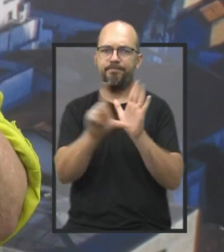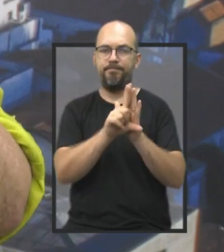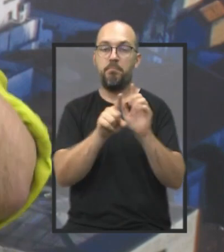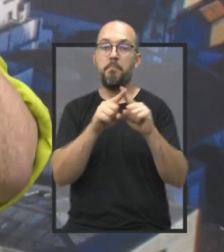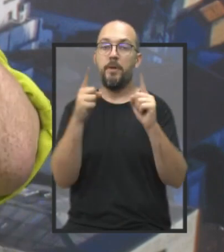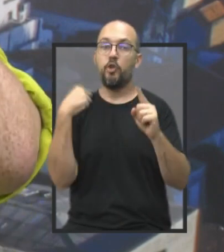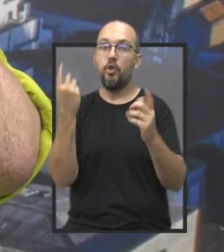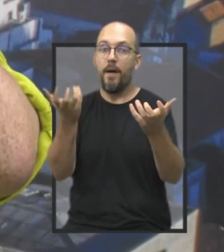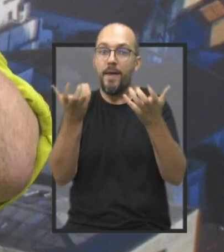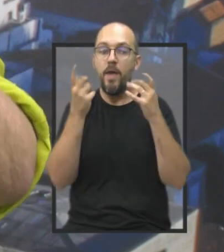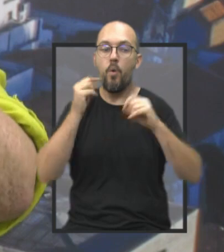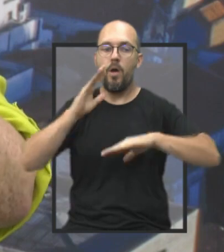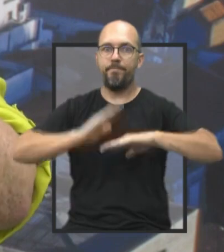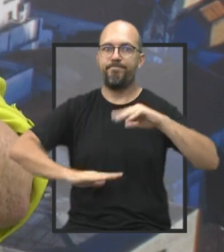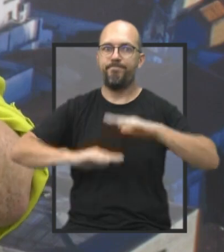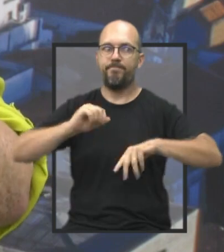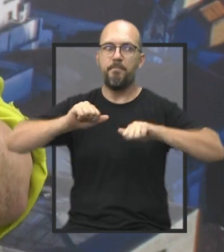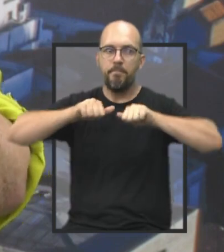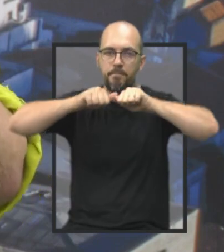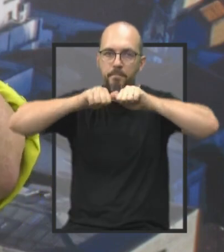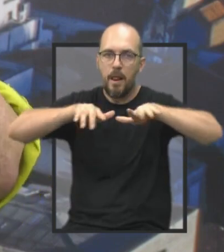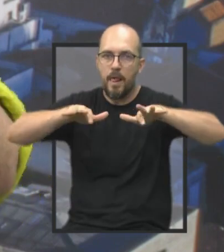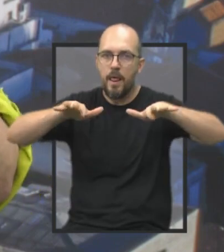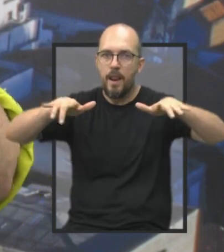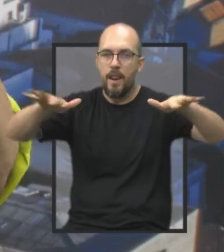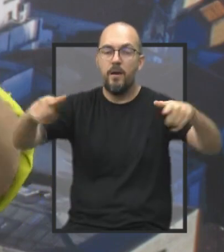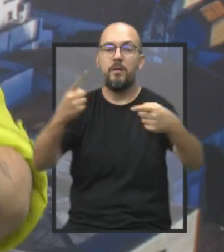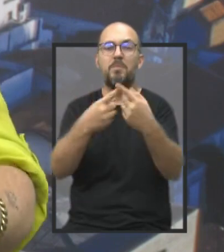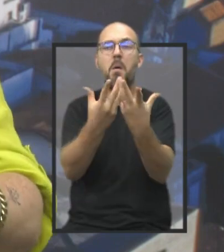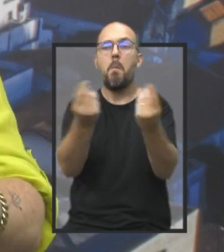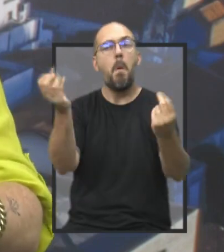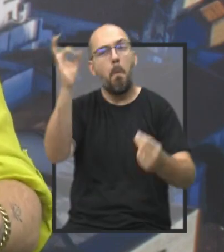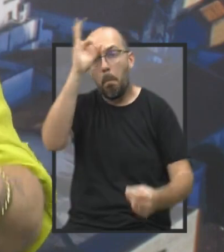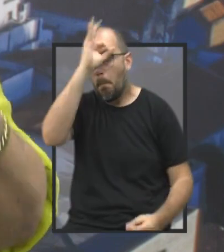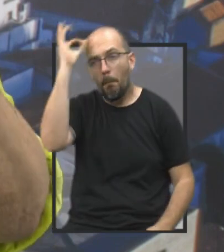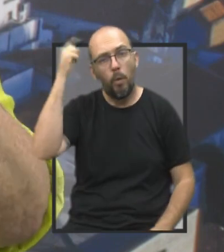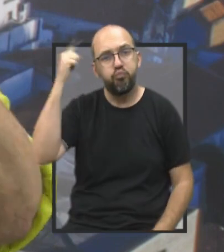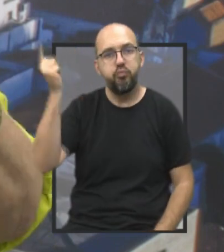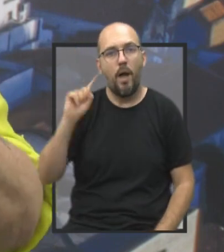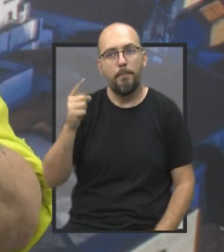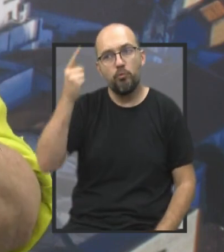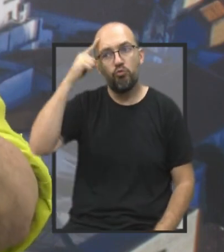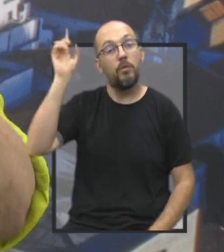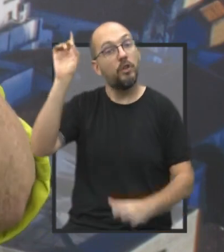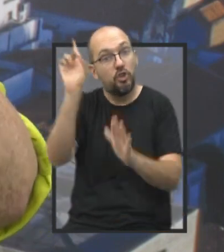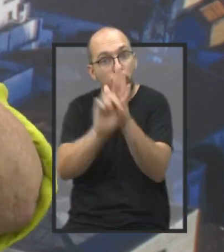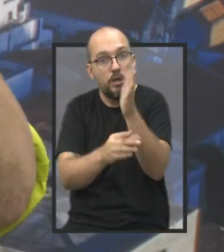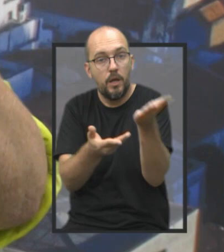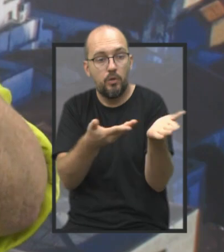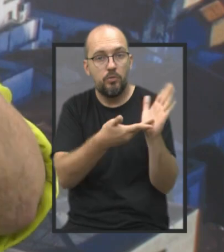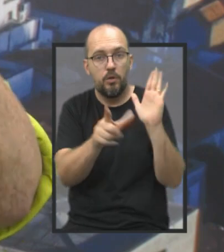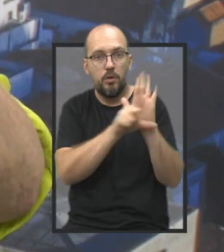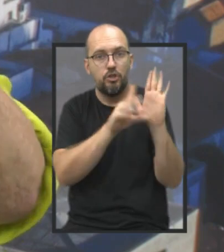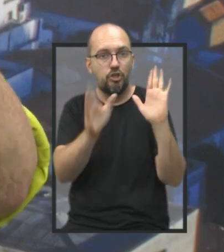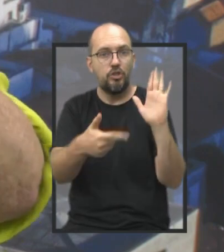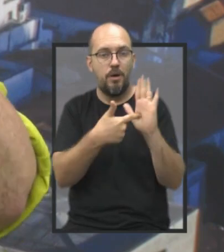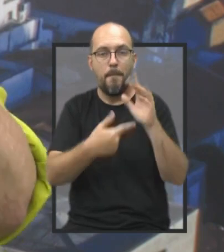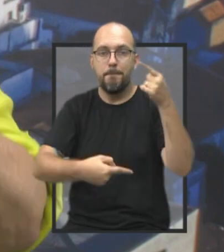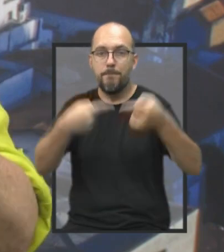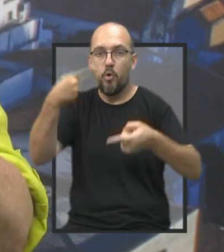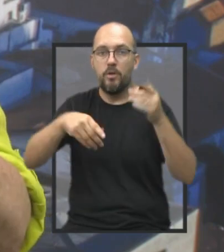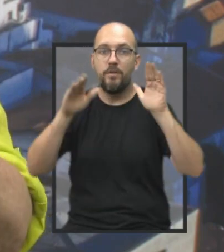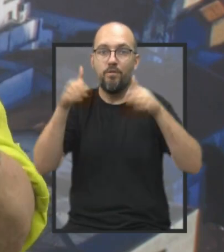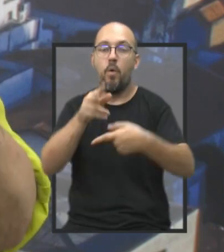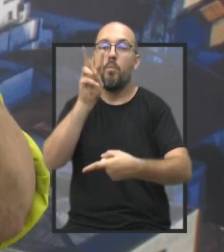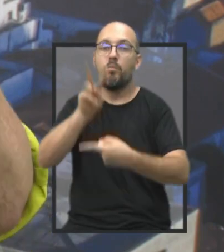tem intenção é que ela seja muito difundida, porque muita gente não sabe que é um direito e que isto é uma política pública